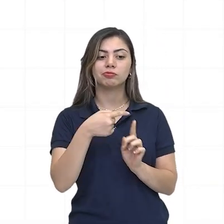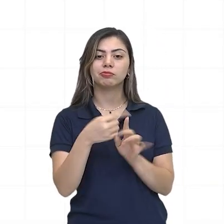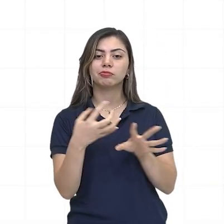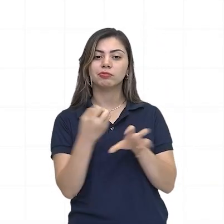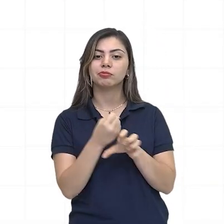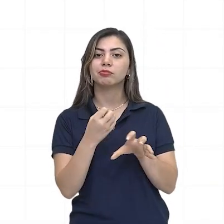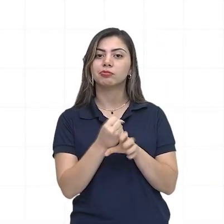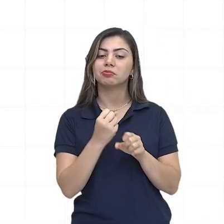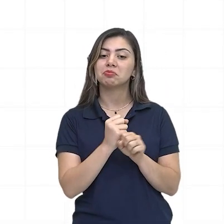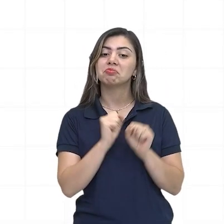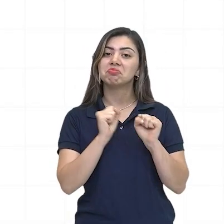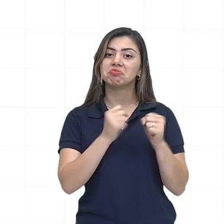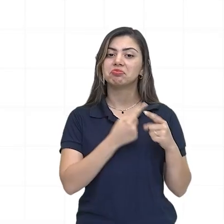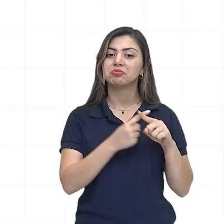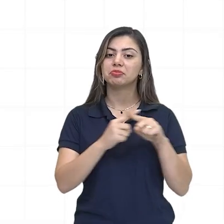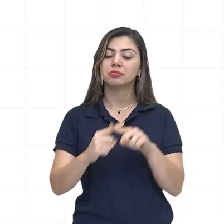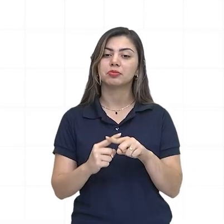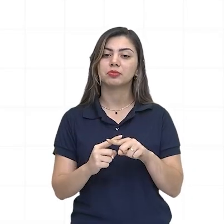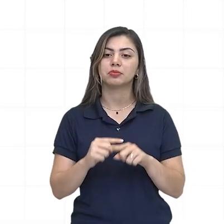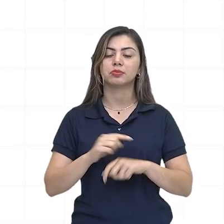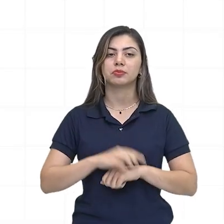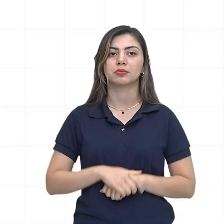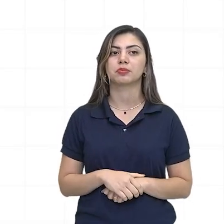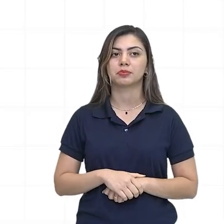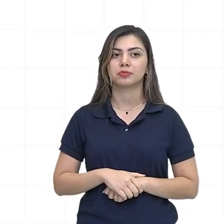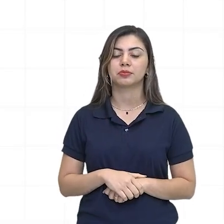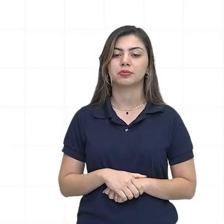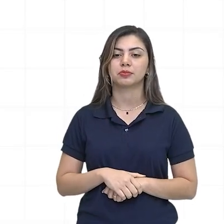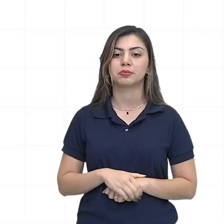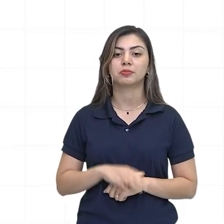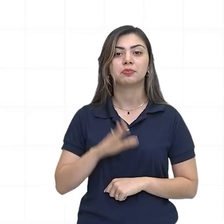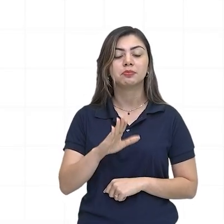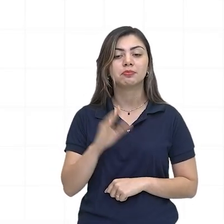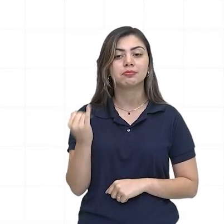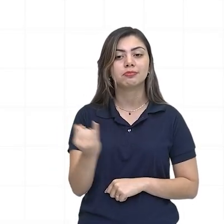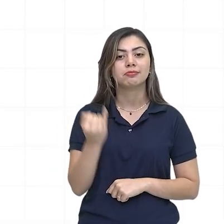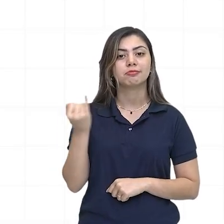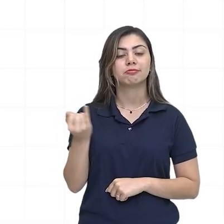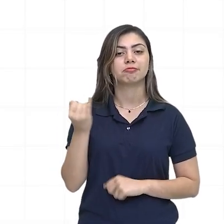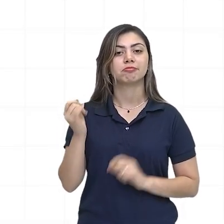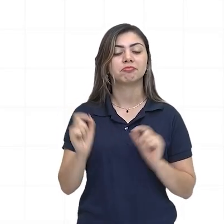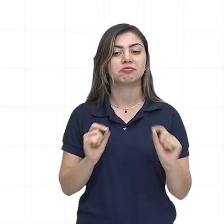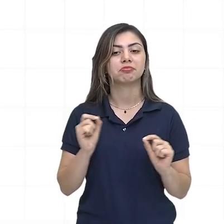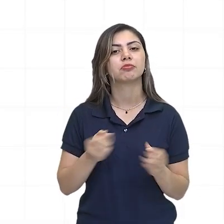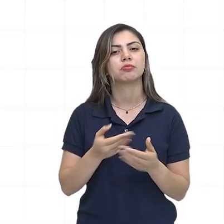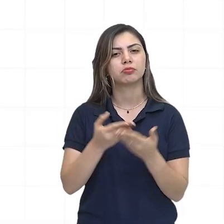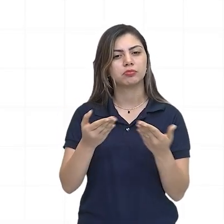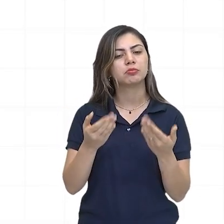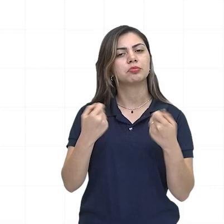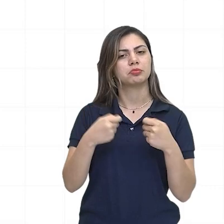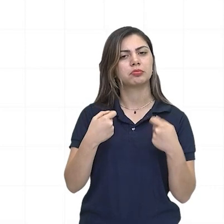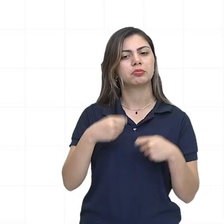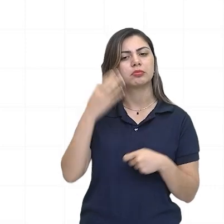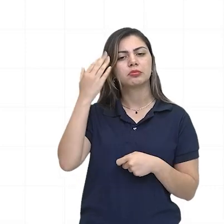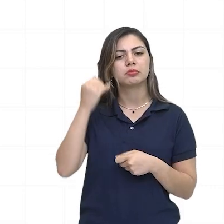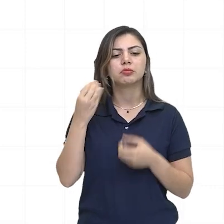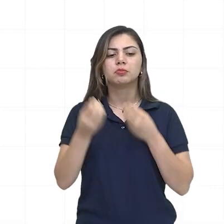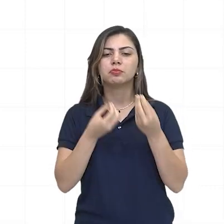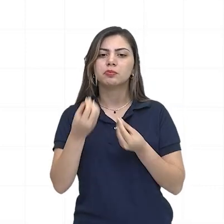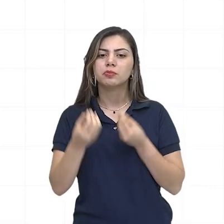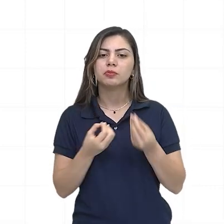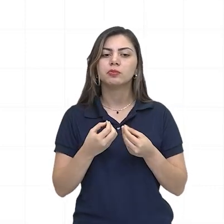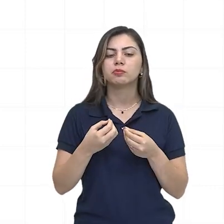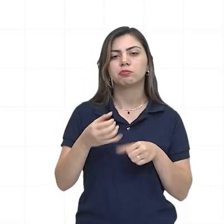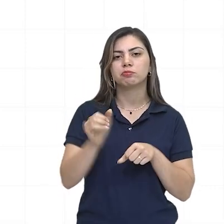efetuar uma multiplicação. Mas é importante que vocês saibam também o método que a